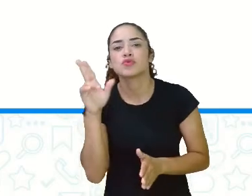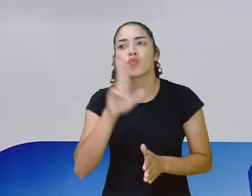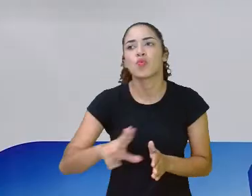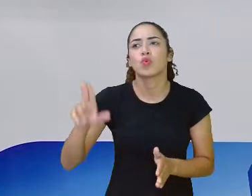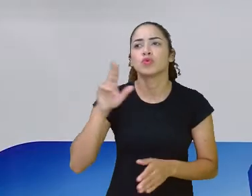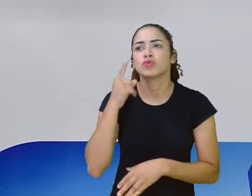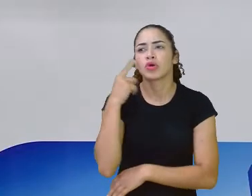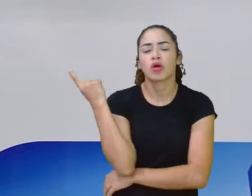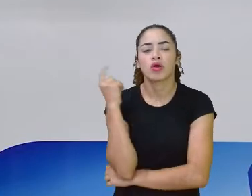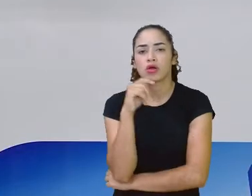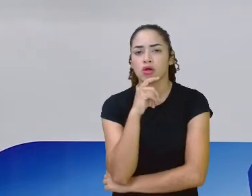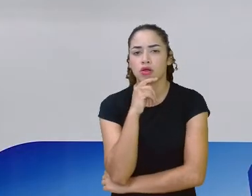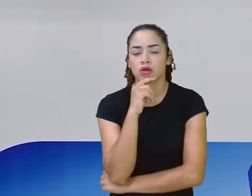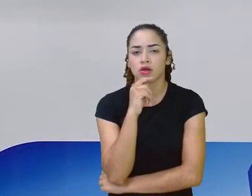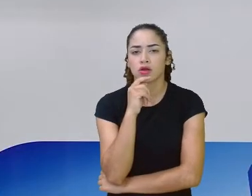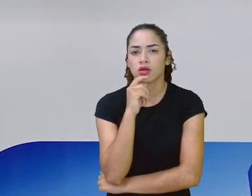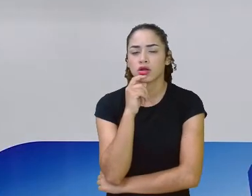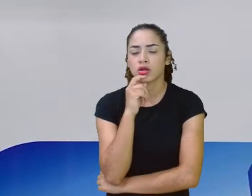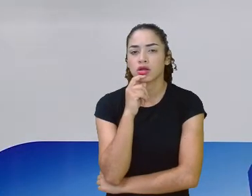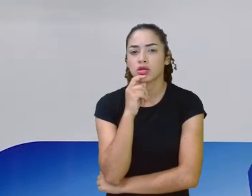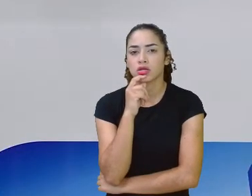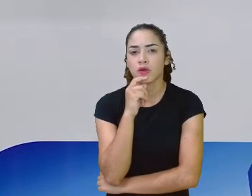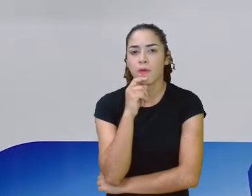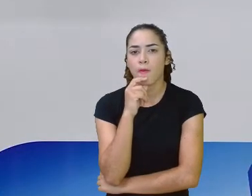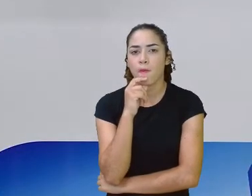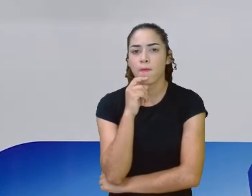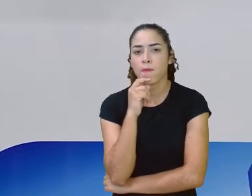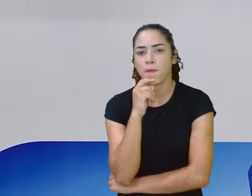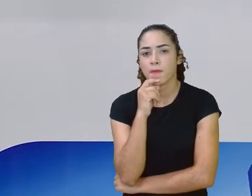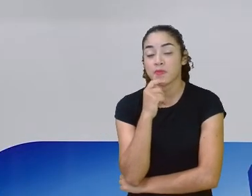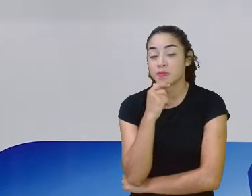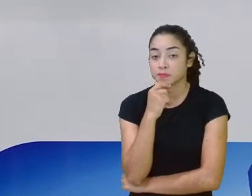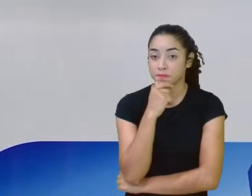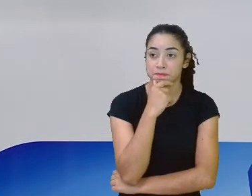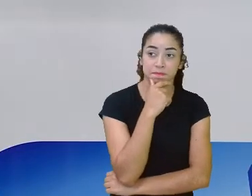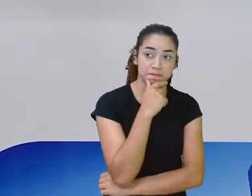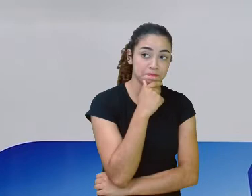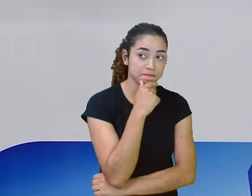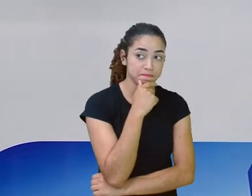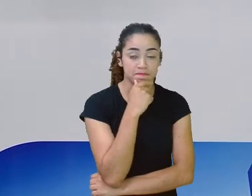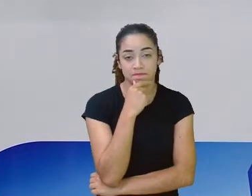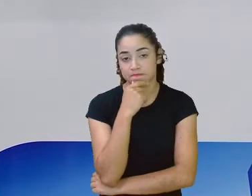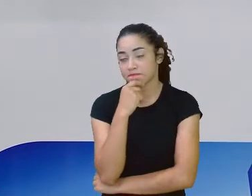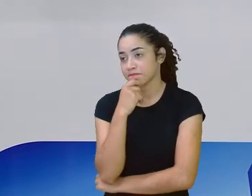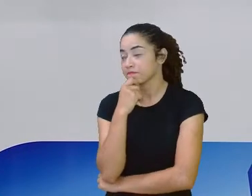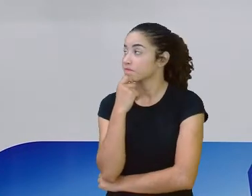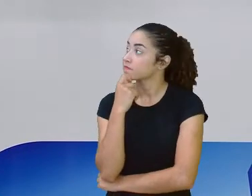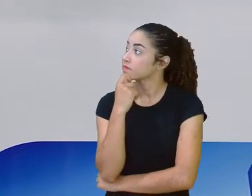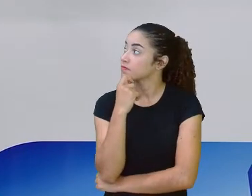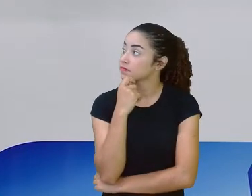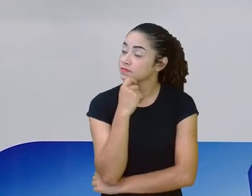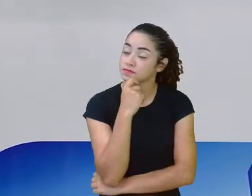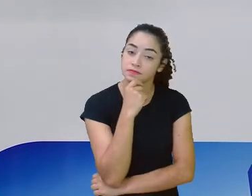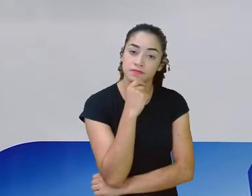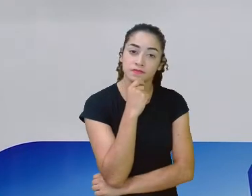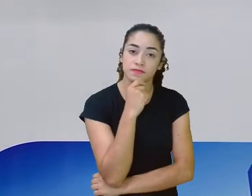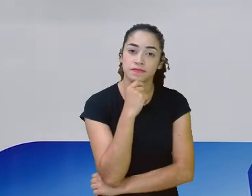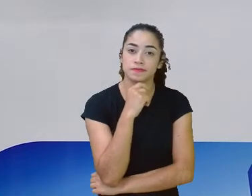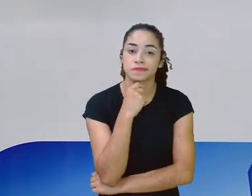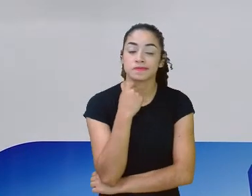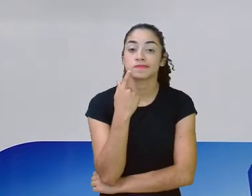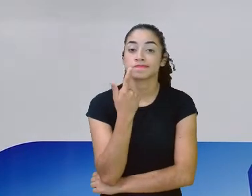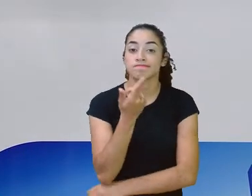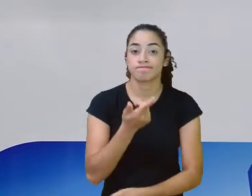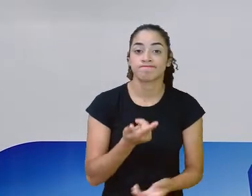ml? Eu tenho aqui, ó, 1, 2, 3, 4, mais 4 de 250, que dá exatamente o